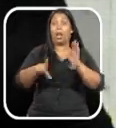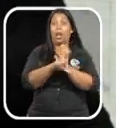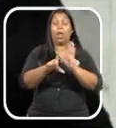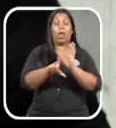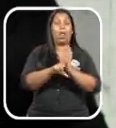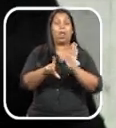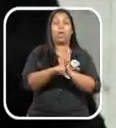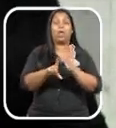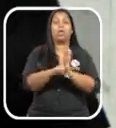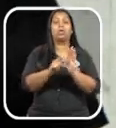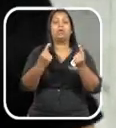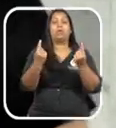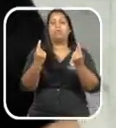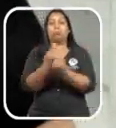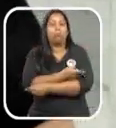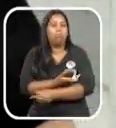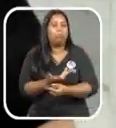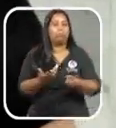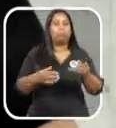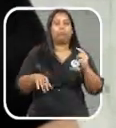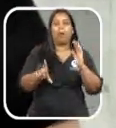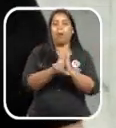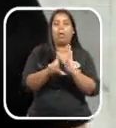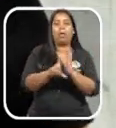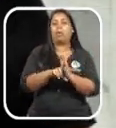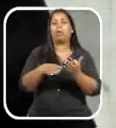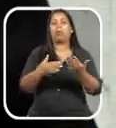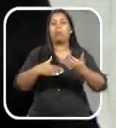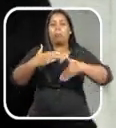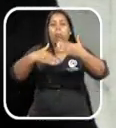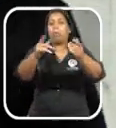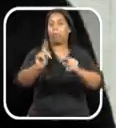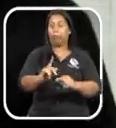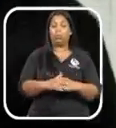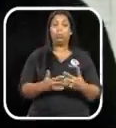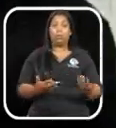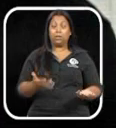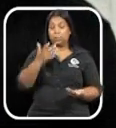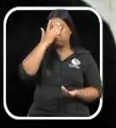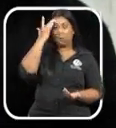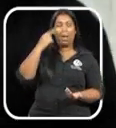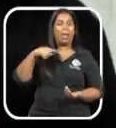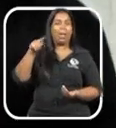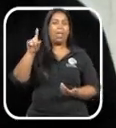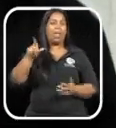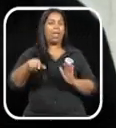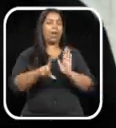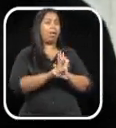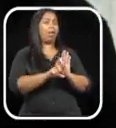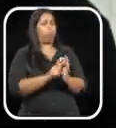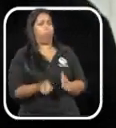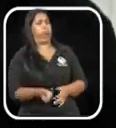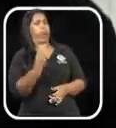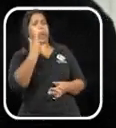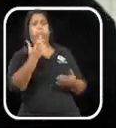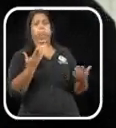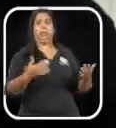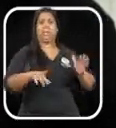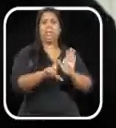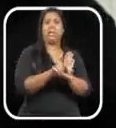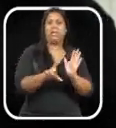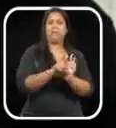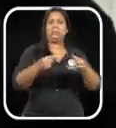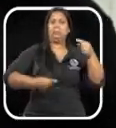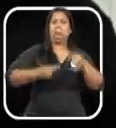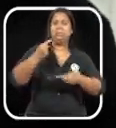leis jocosas, coisas de uma política de 1980, aquela coisa. E, na verdade, são leis muito importantes que foram votadas, mas é o que você